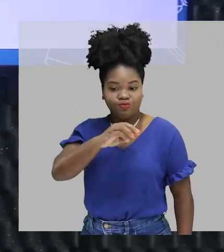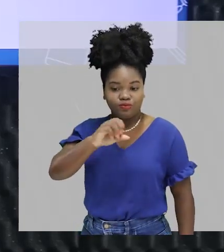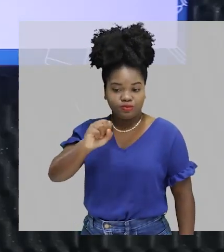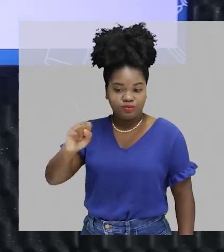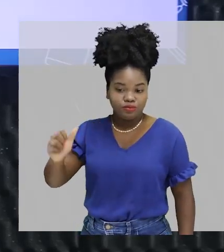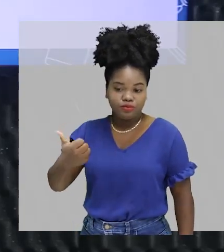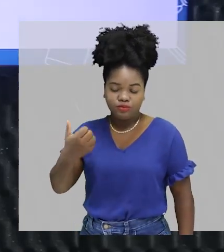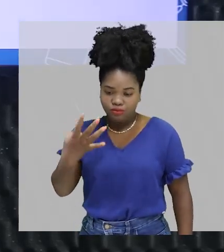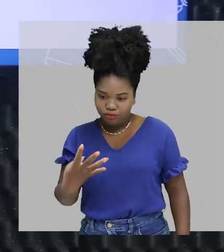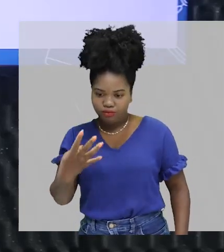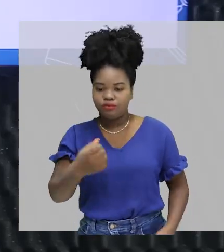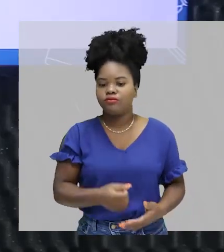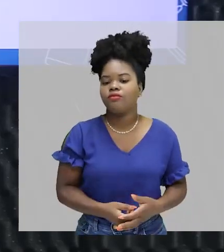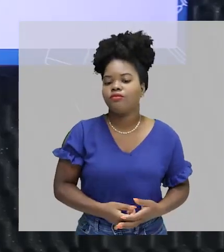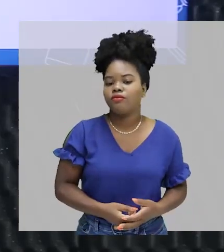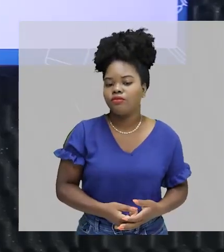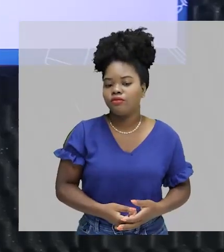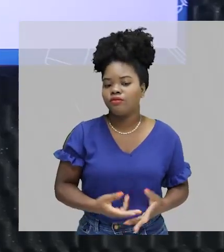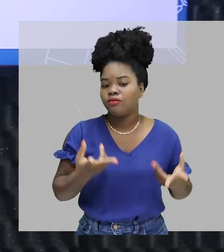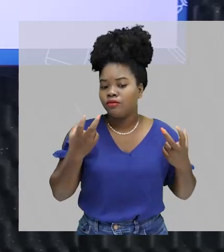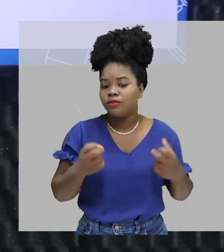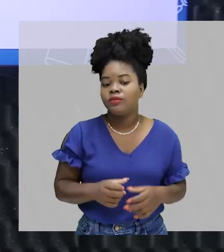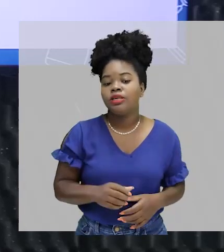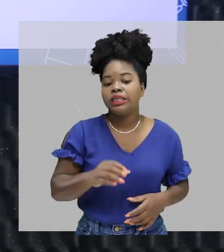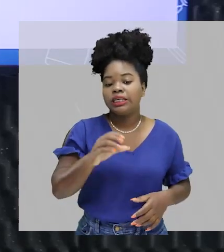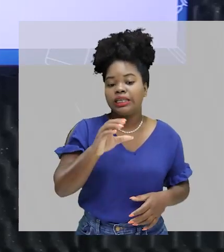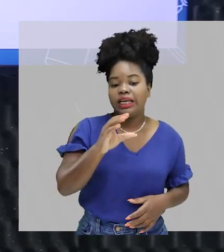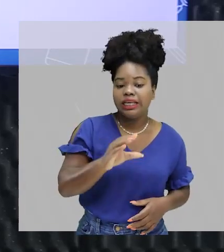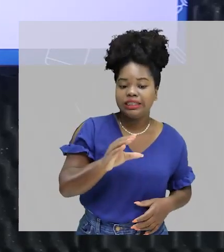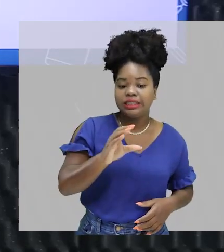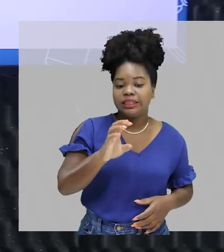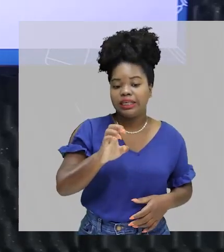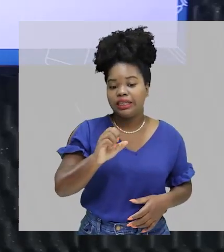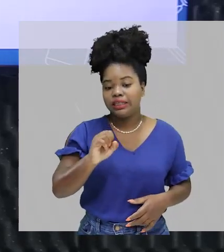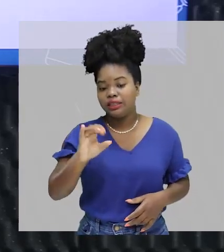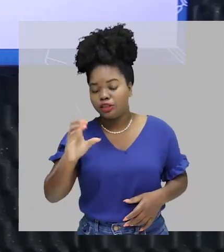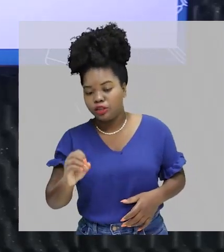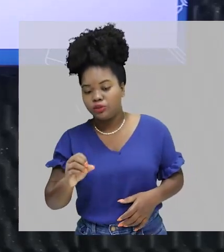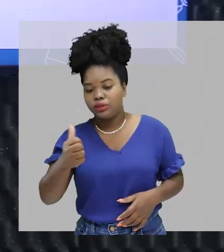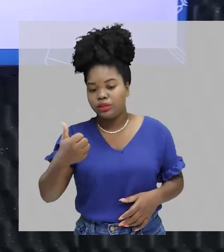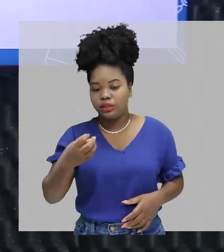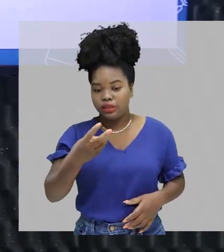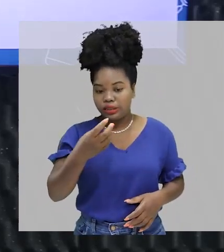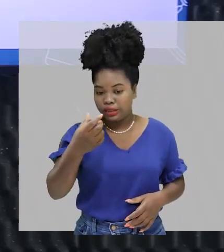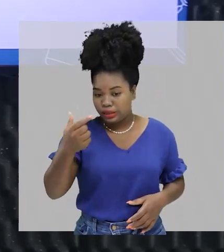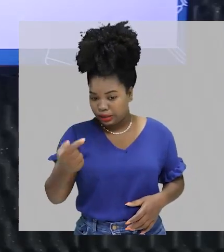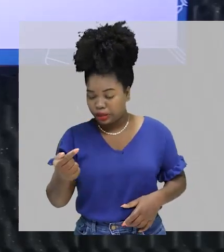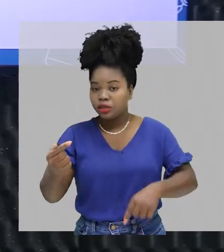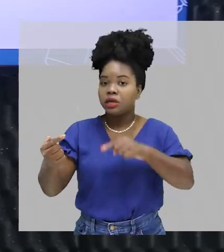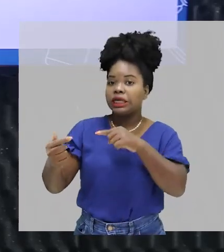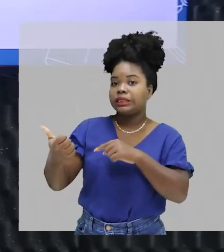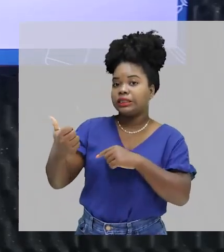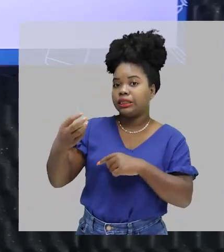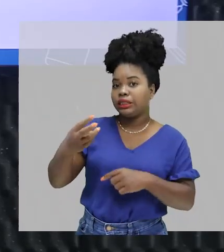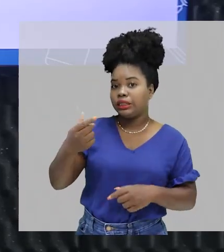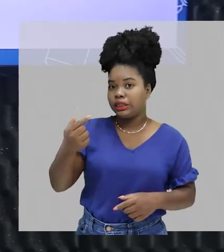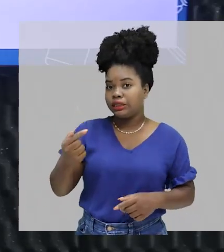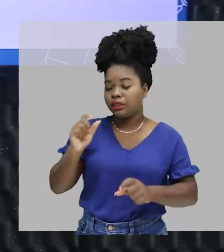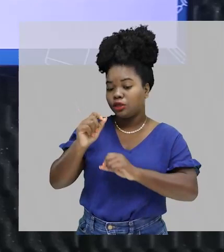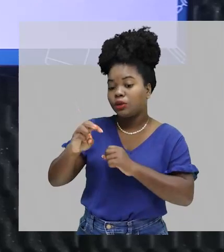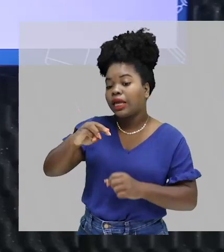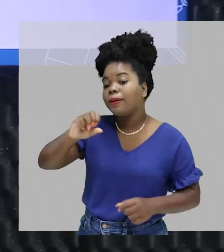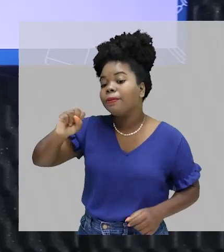Quando você ouve, por exemplo, Césio 137, esse termo 137 é a massa